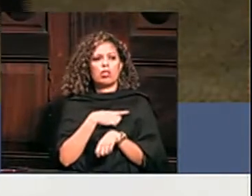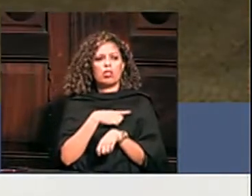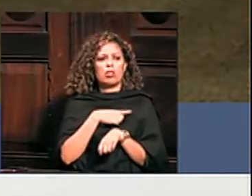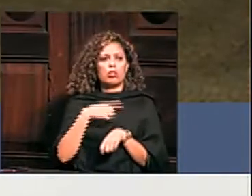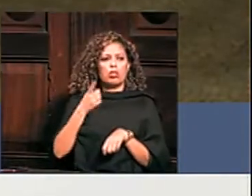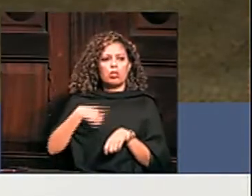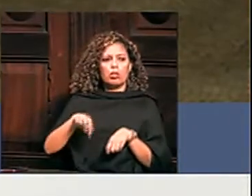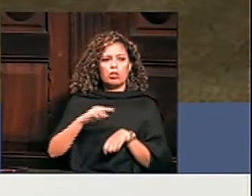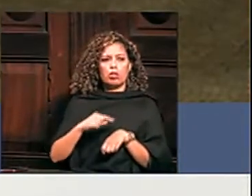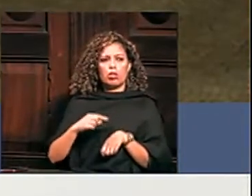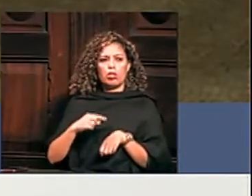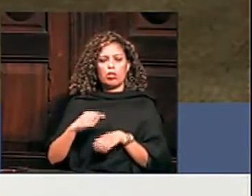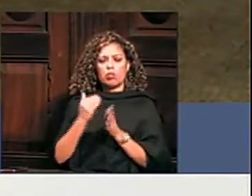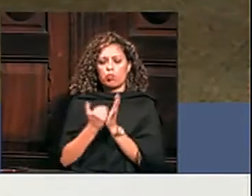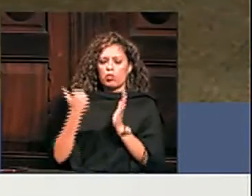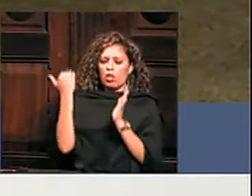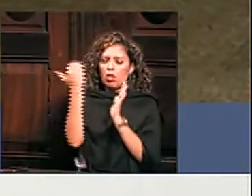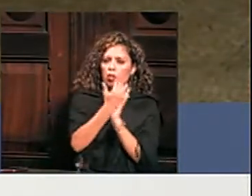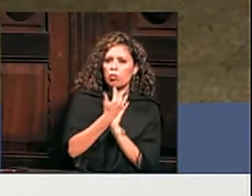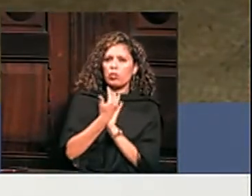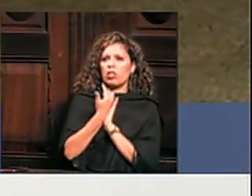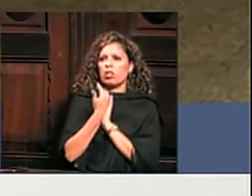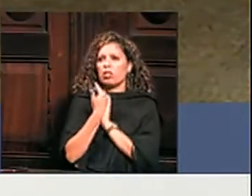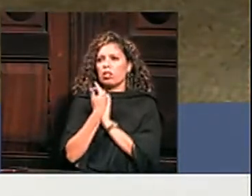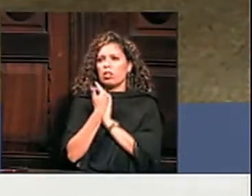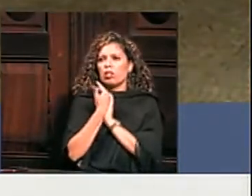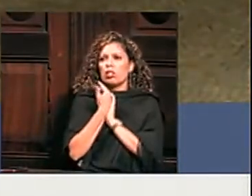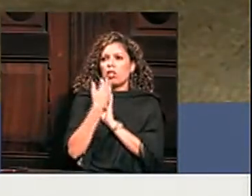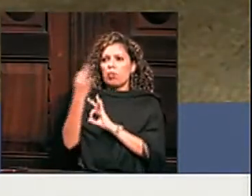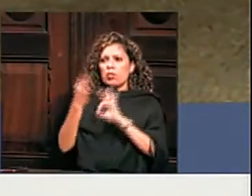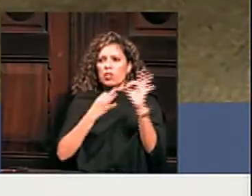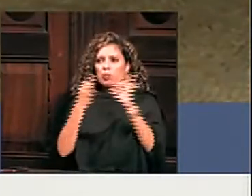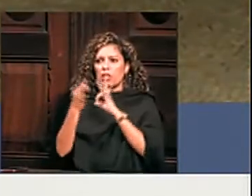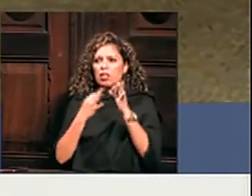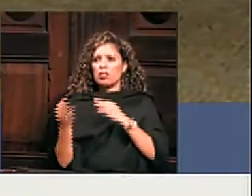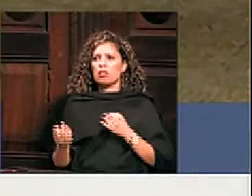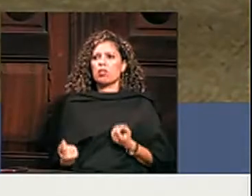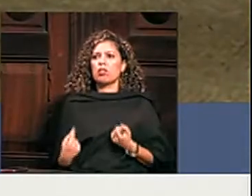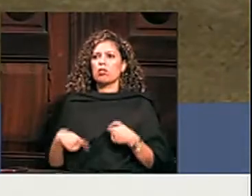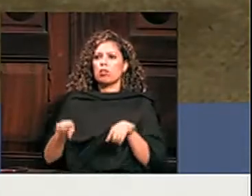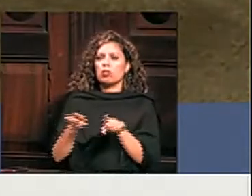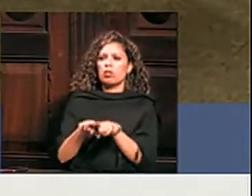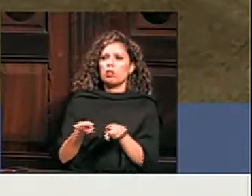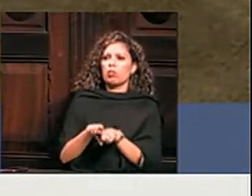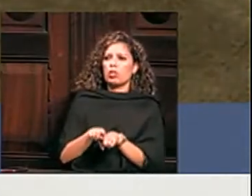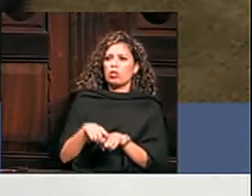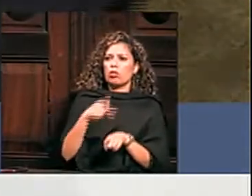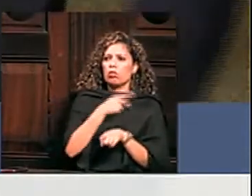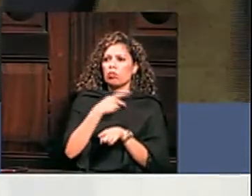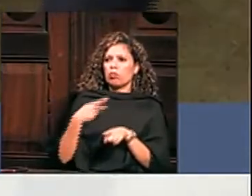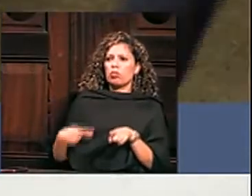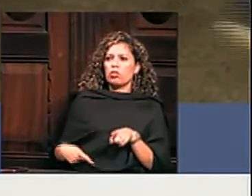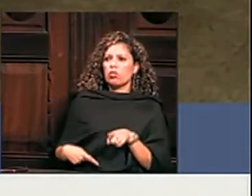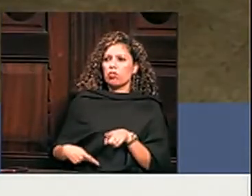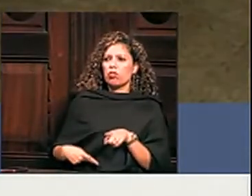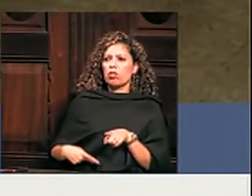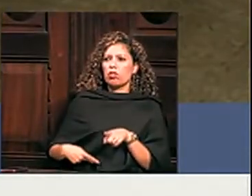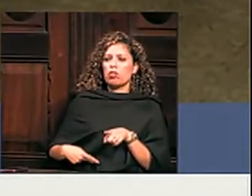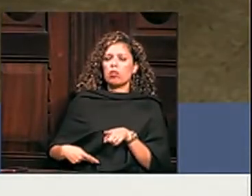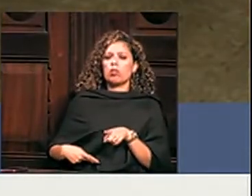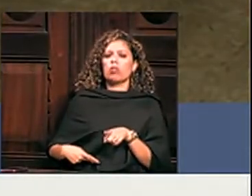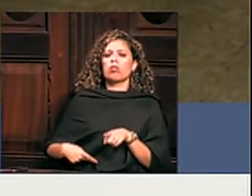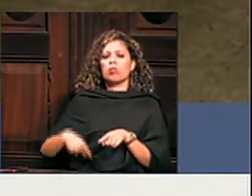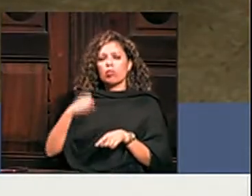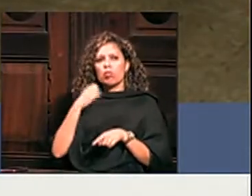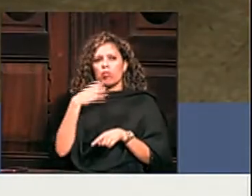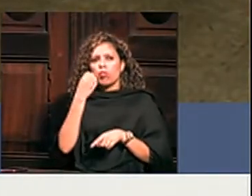aumentaremos a produção, aumentaremos a quantidade de empregos, e este foi um projeto da maior importância que nós votamos hoje.